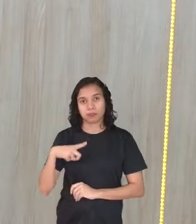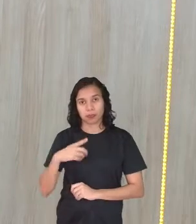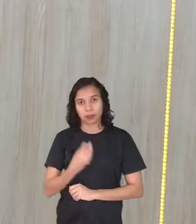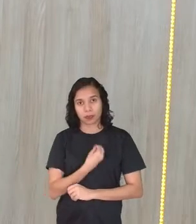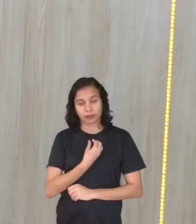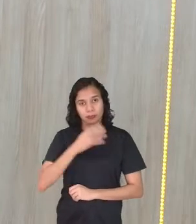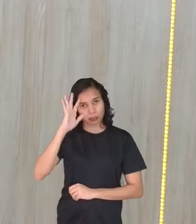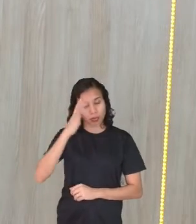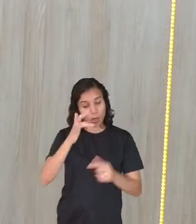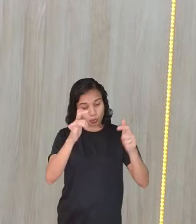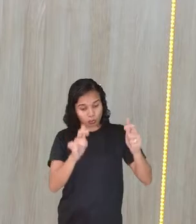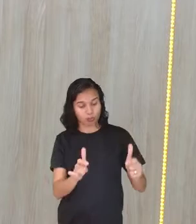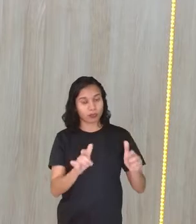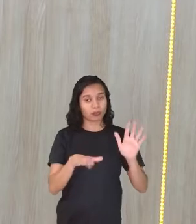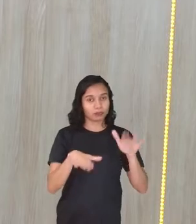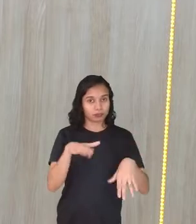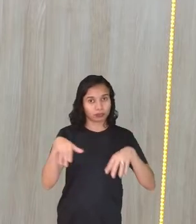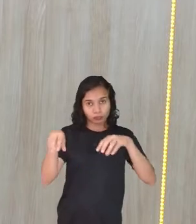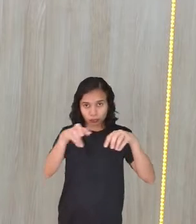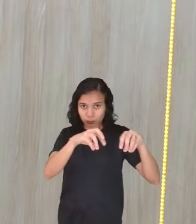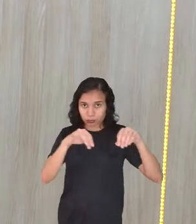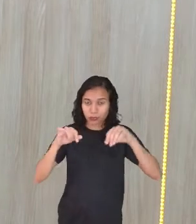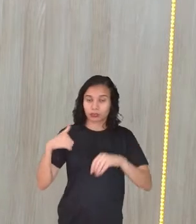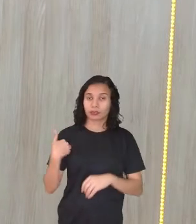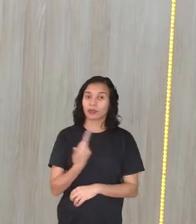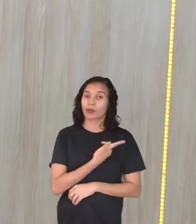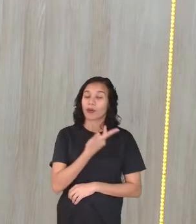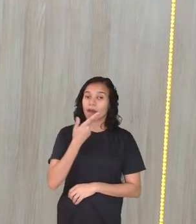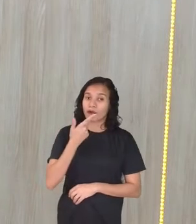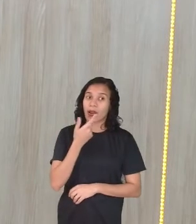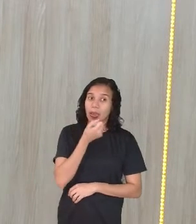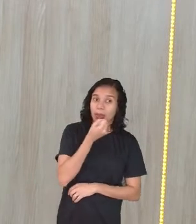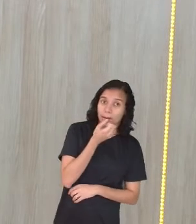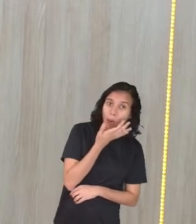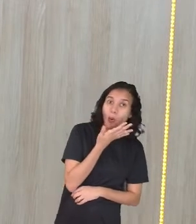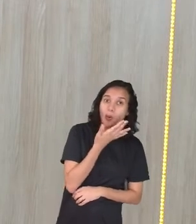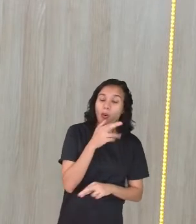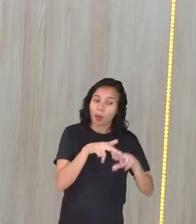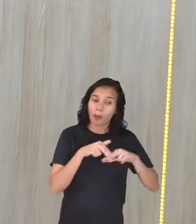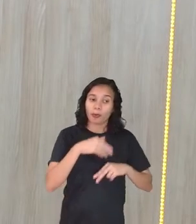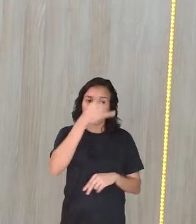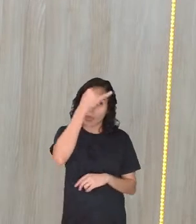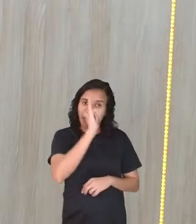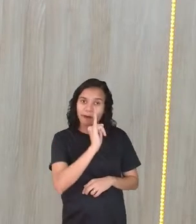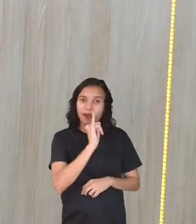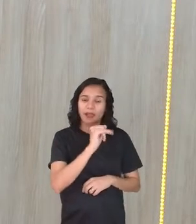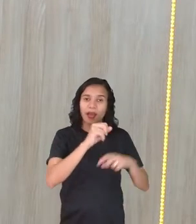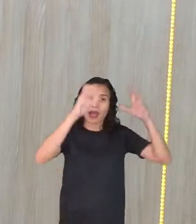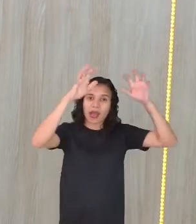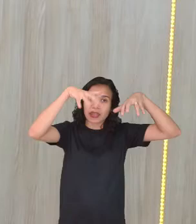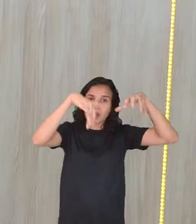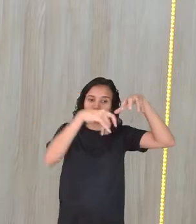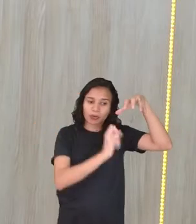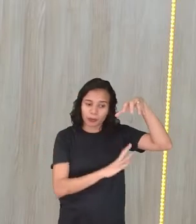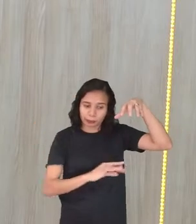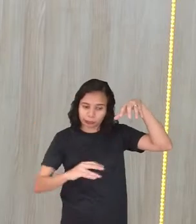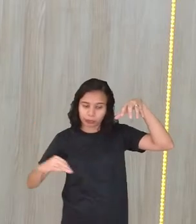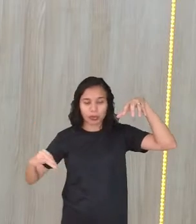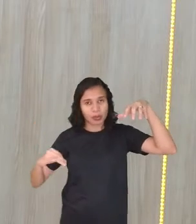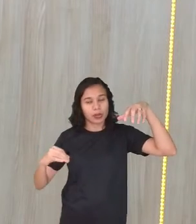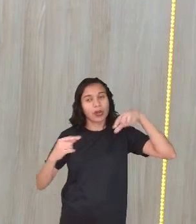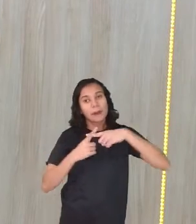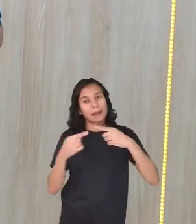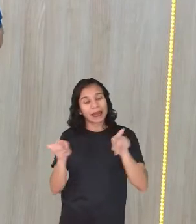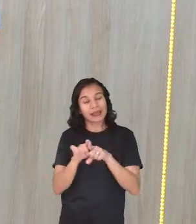provocar aí na questão do solo. Então, a gente está dizendo que tem vantagem, porque vai evitar a erosão pela ação da chuva, mas